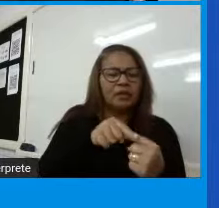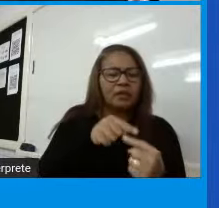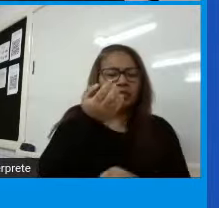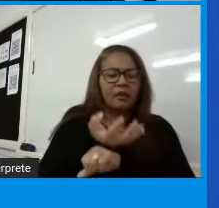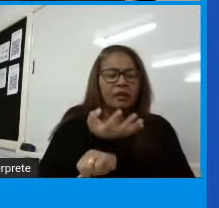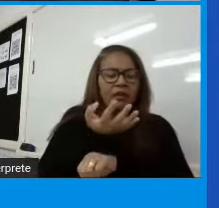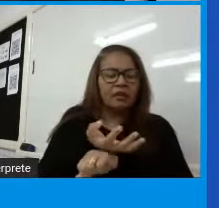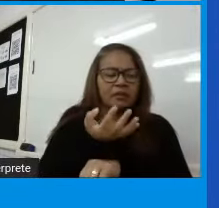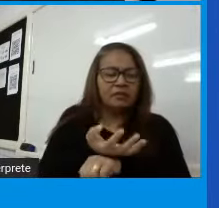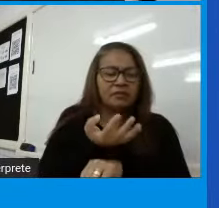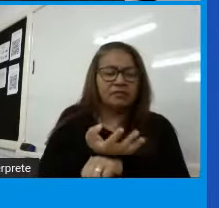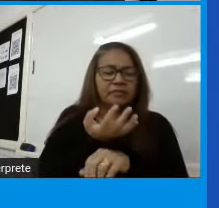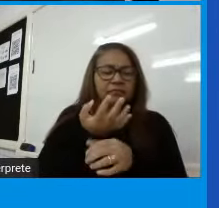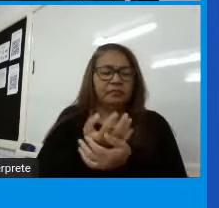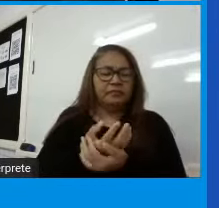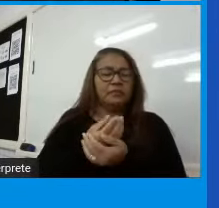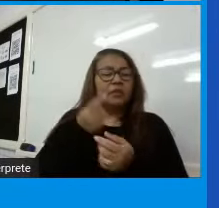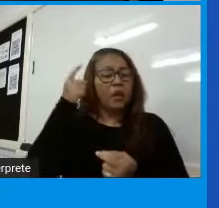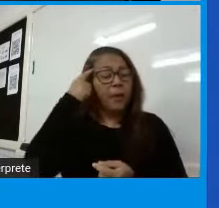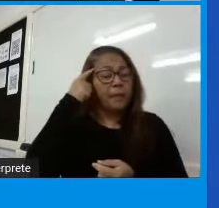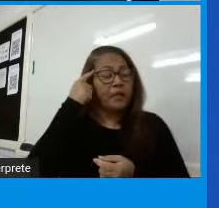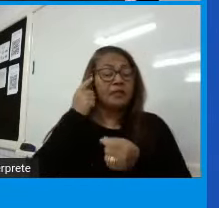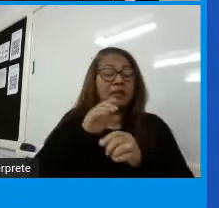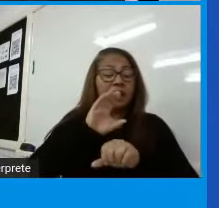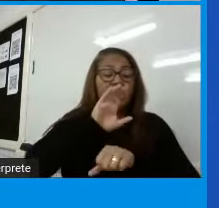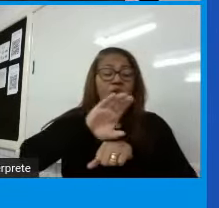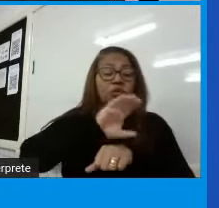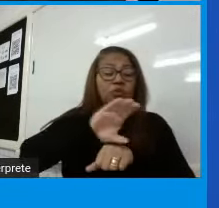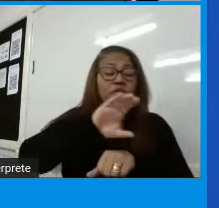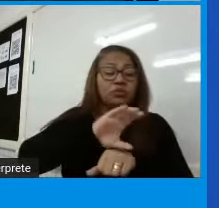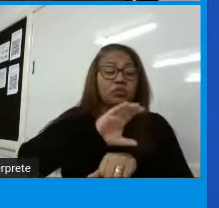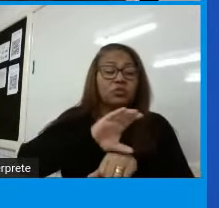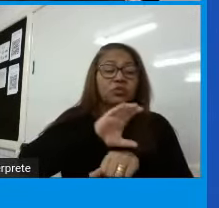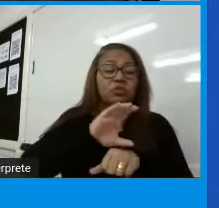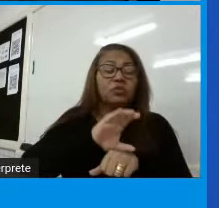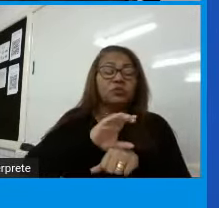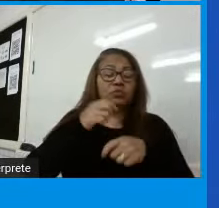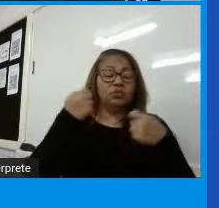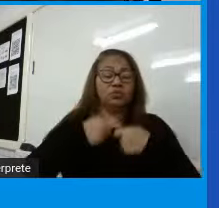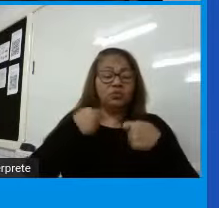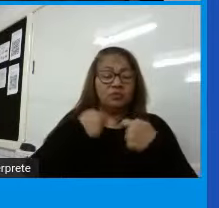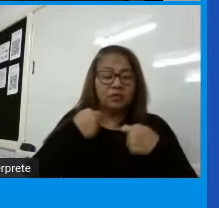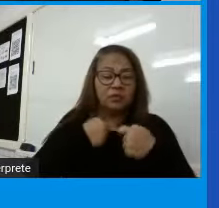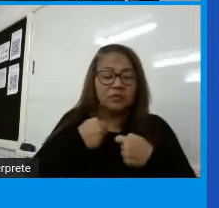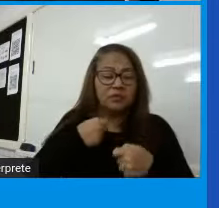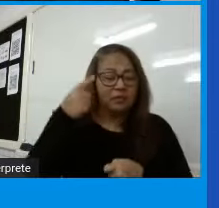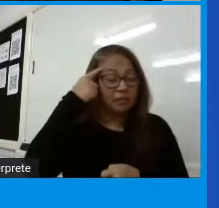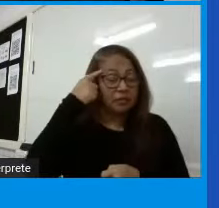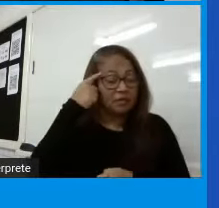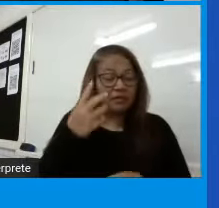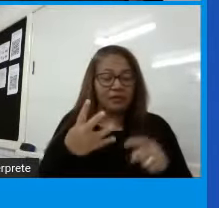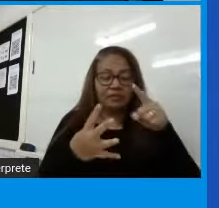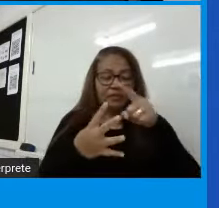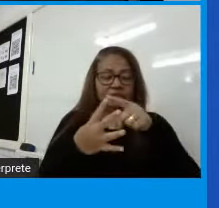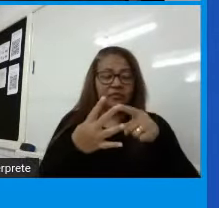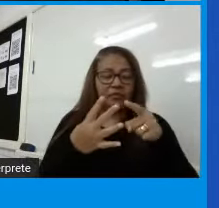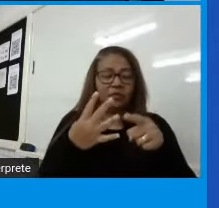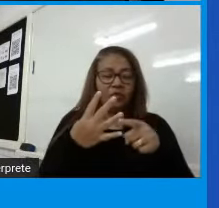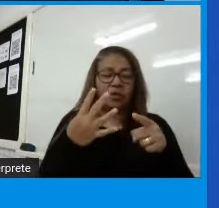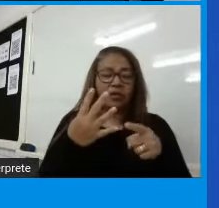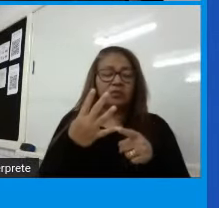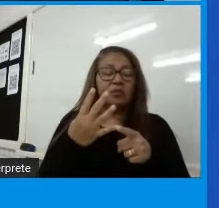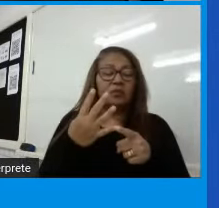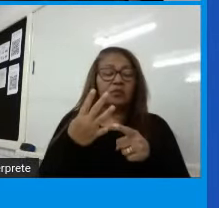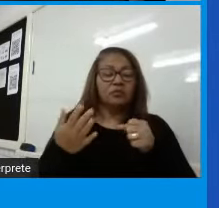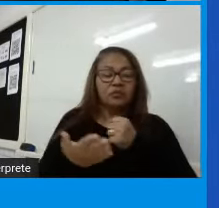diz respeito a pensar o curso, ela não pode se afastar desses 4 pontos, sempre com base, e